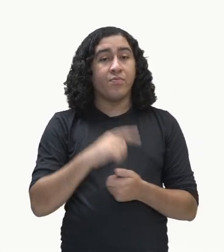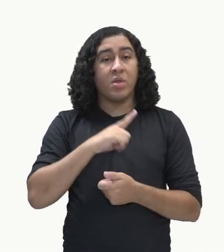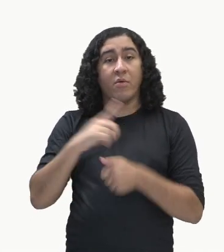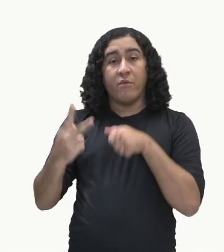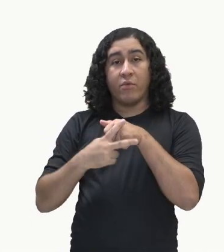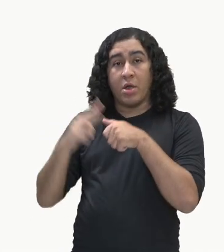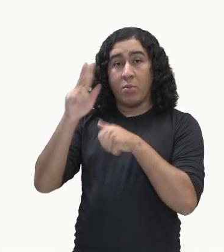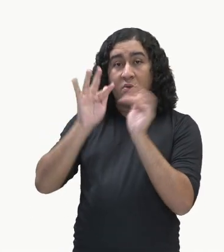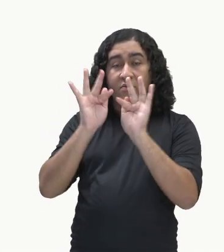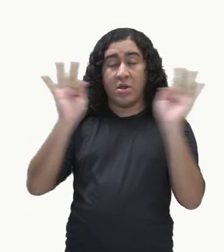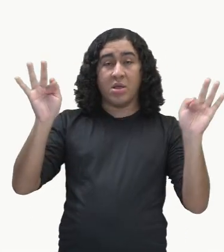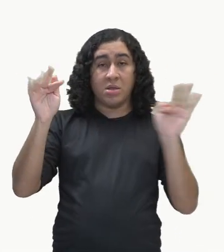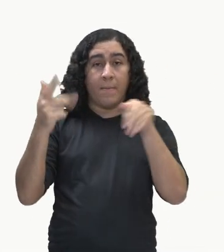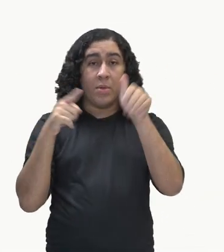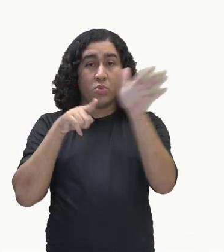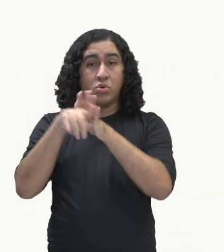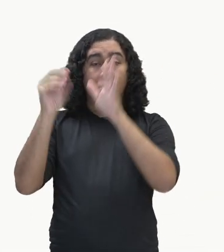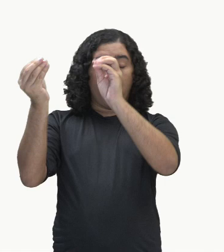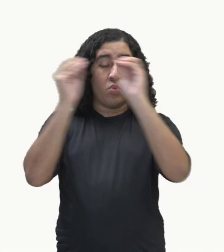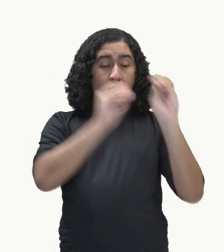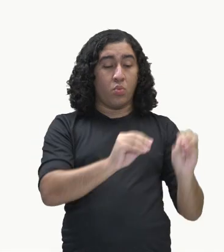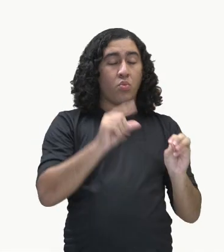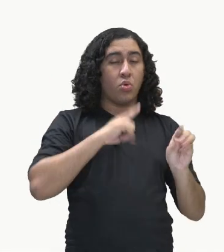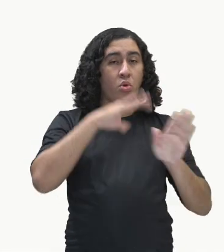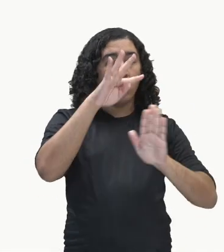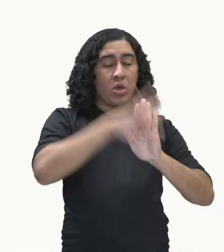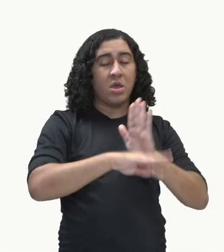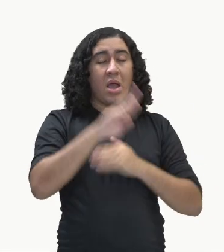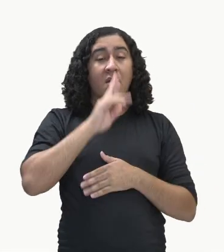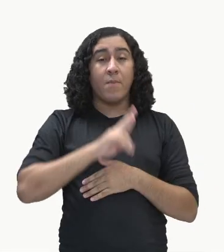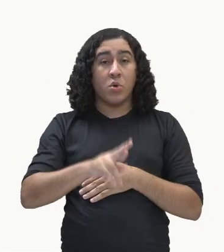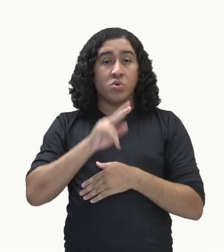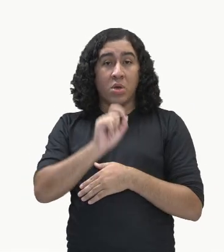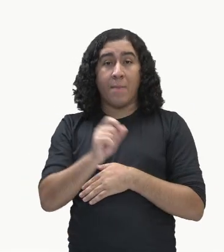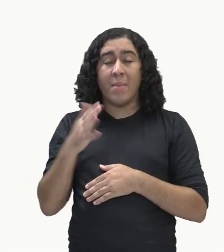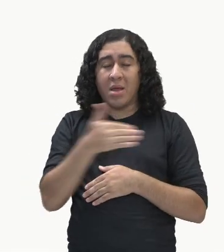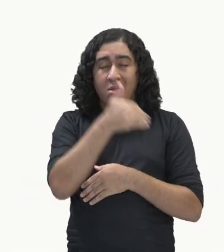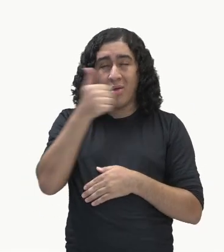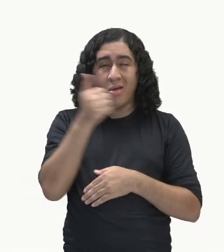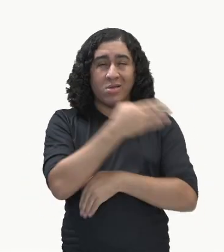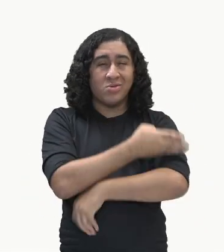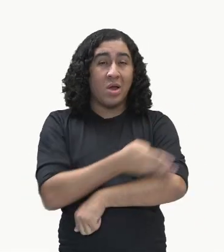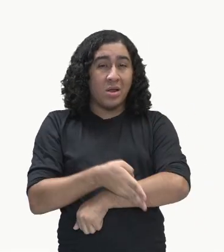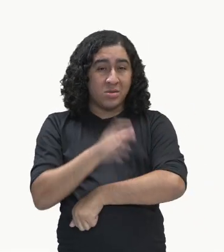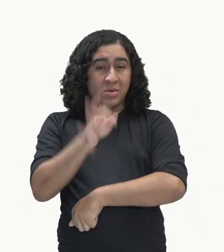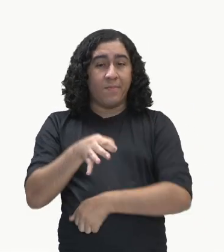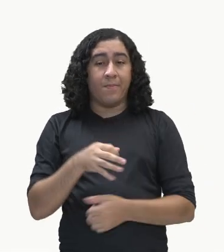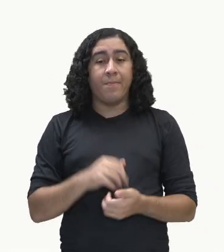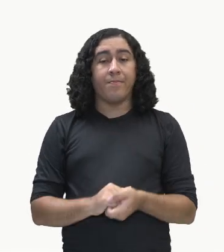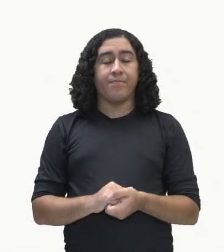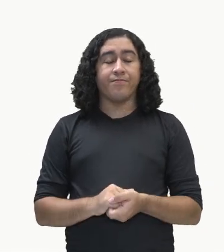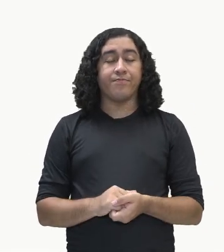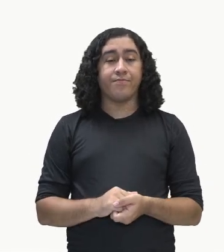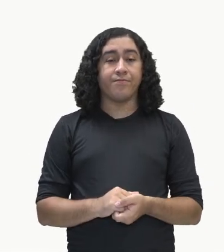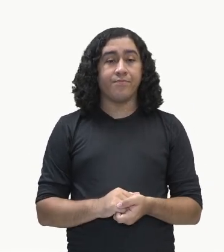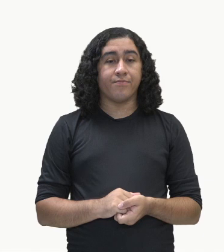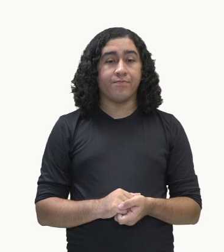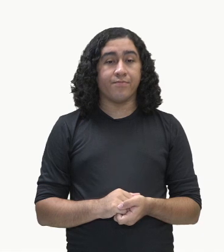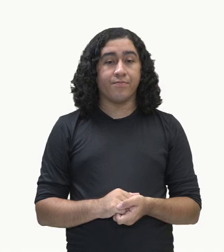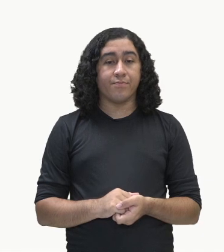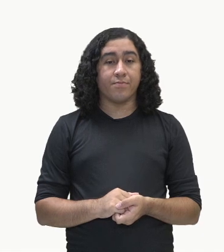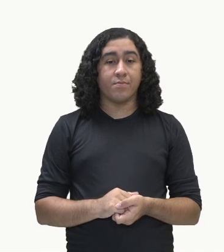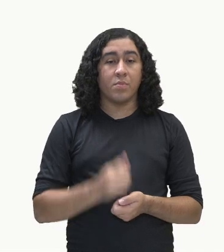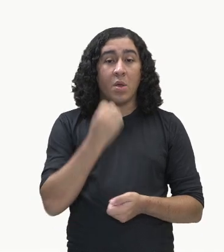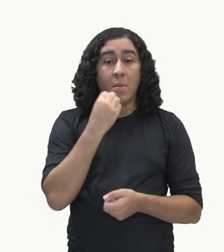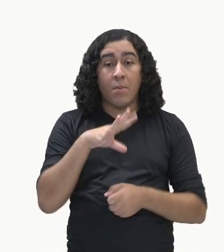utilizei na pergunta e isso deixa meu texto, minha resposta, aliás, um pouco mais educado, tá? Então, é uma boa